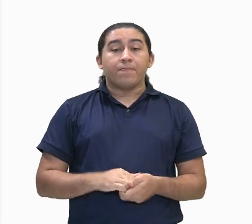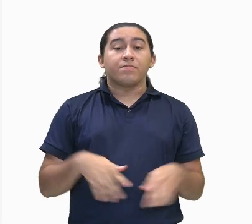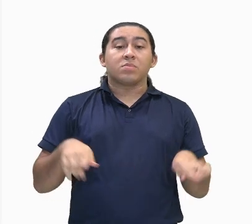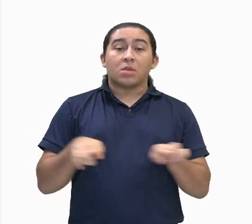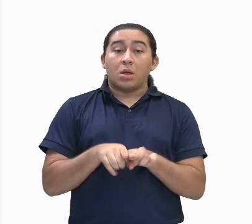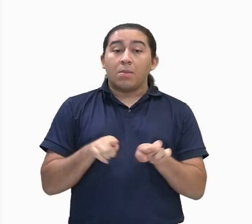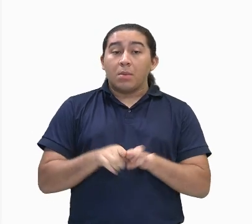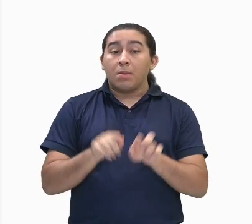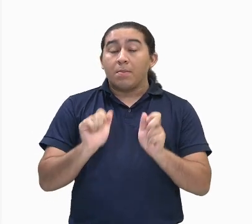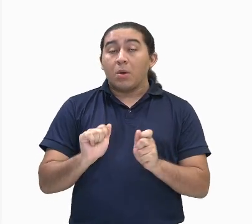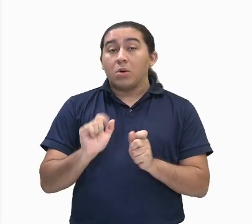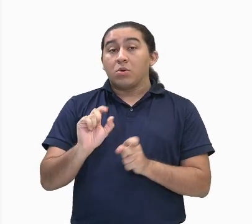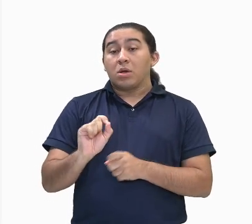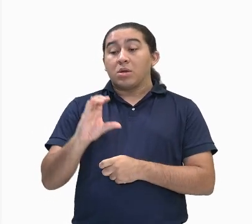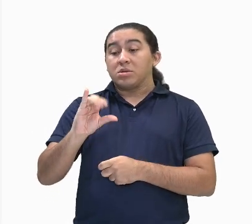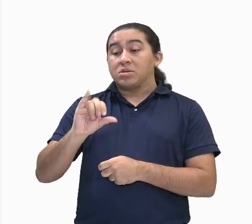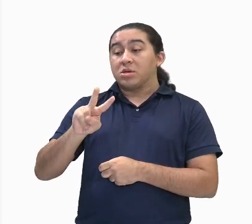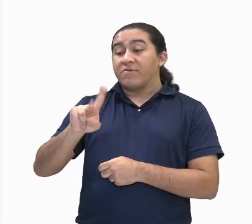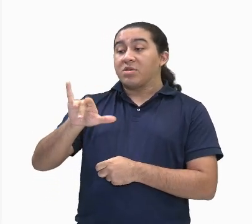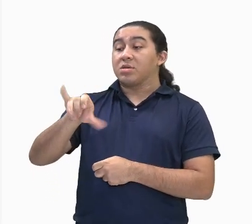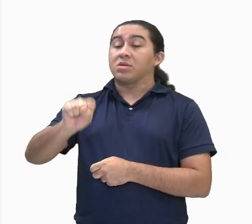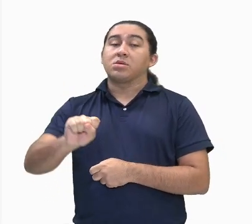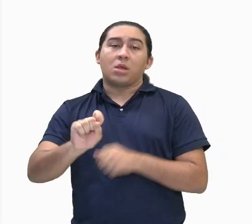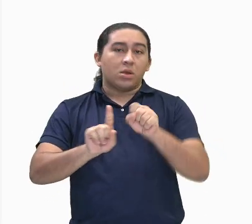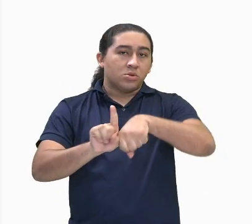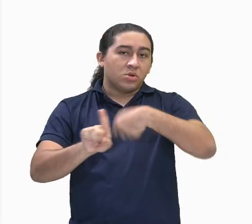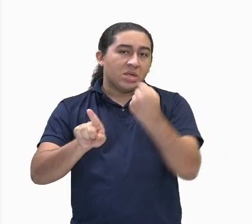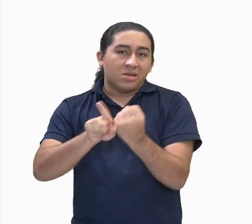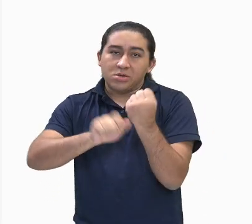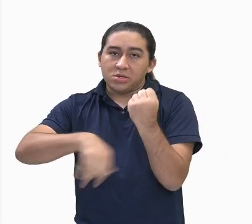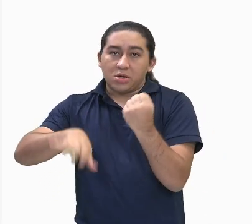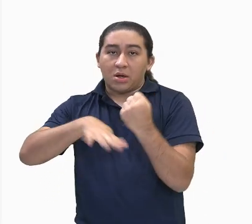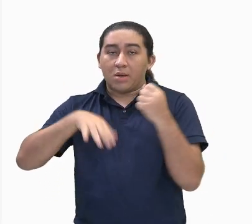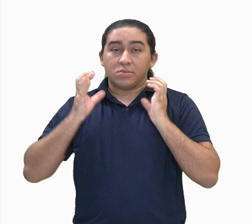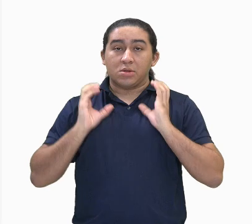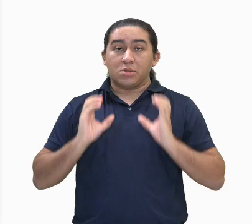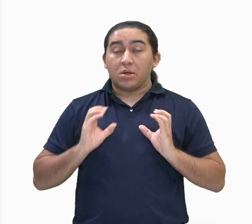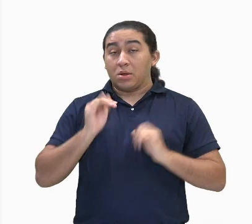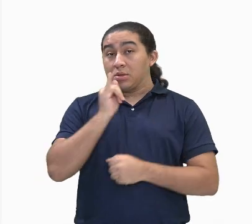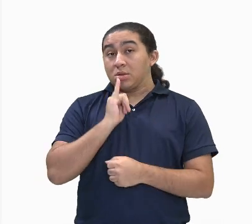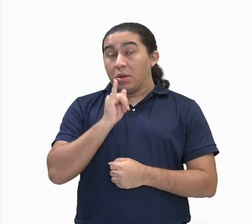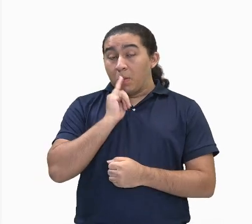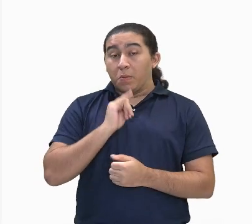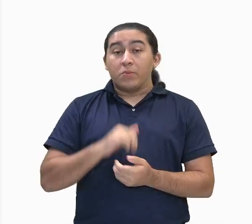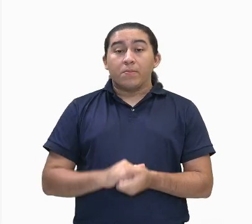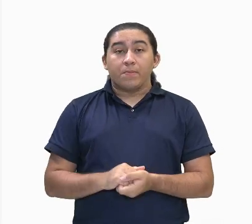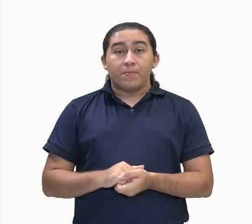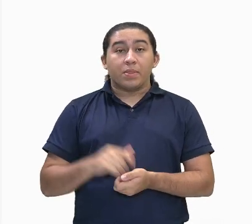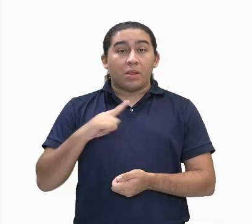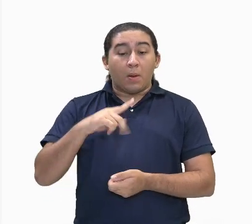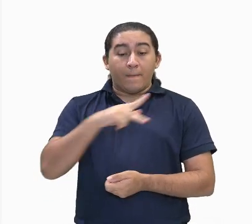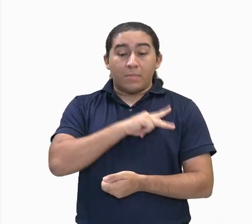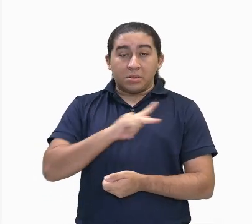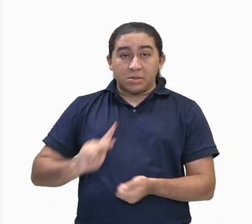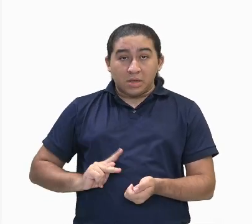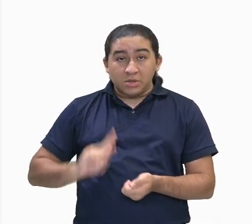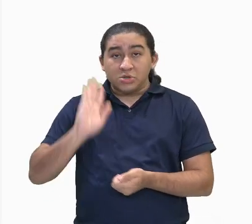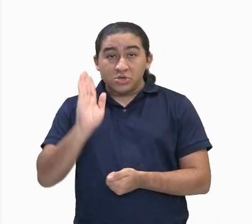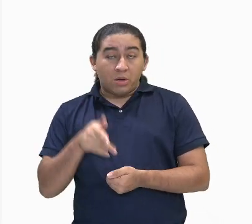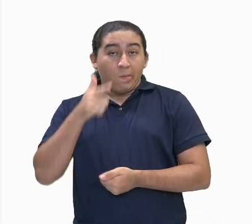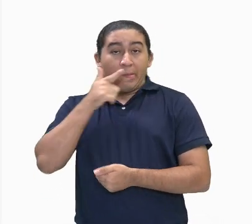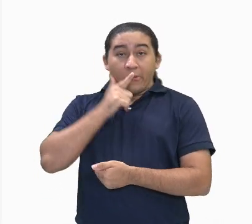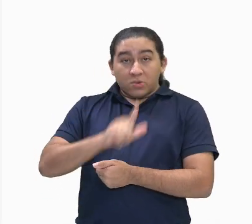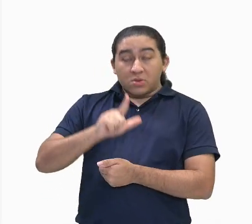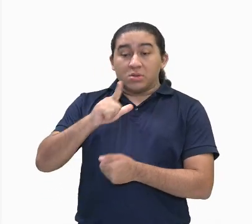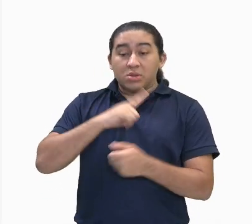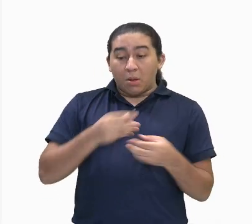civis, ou seja, da sociedade civil em geral, como, por exemplo, a posse de um presidente, a posse de um